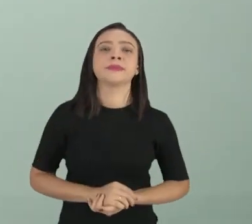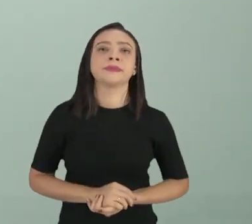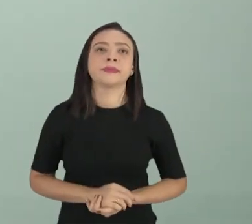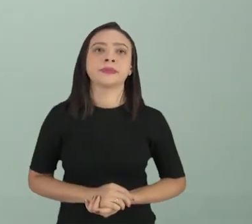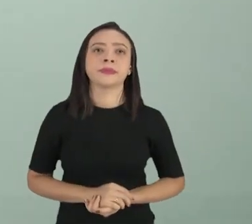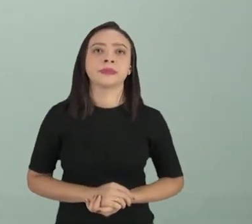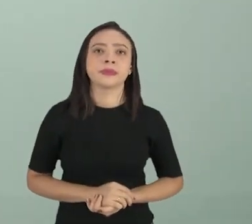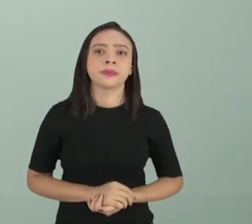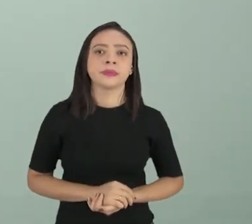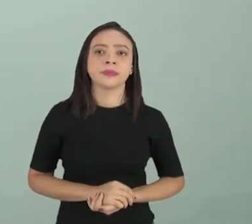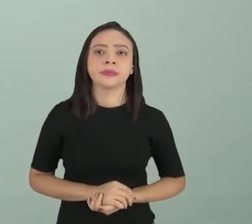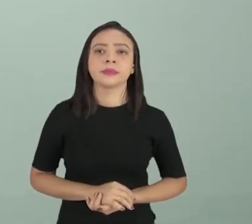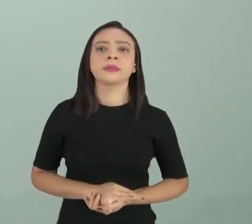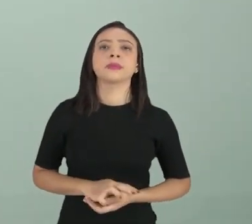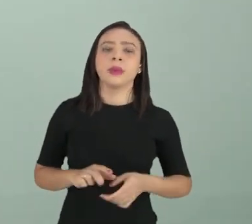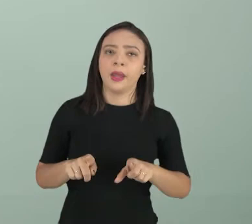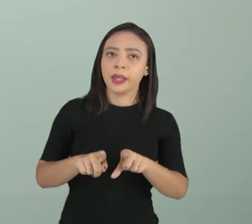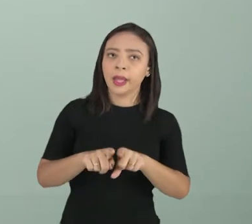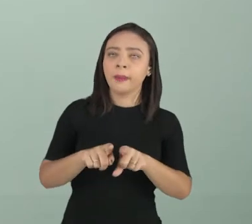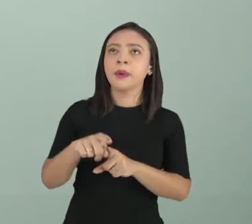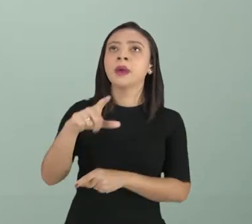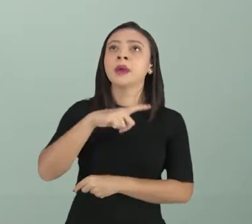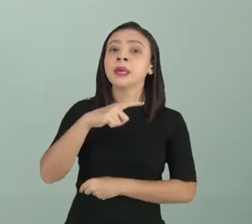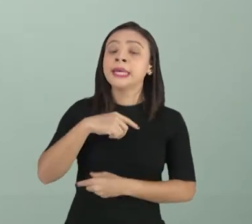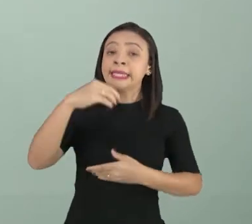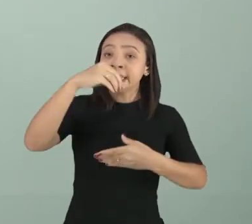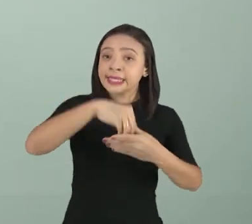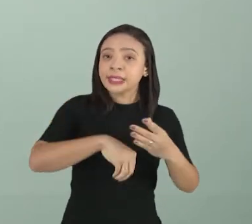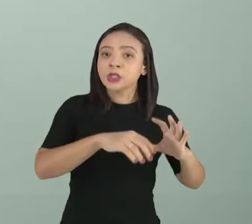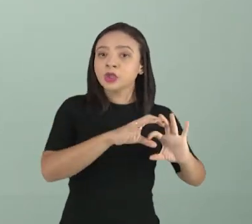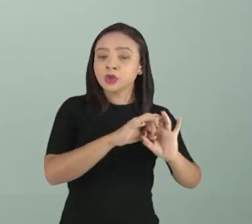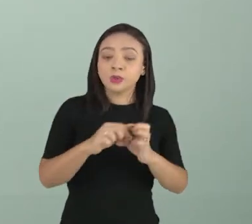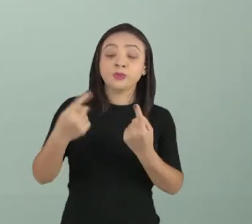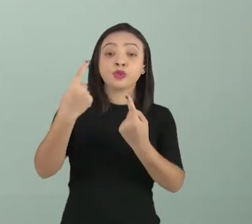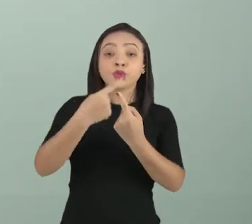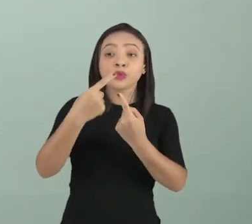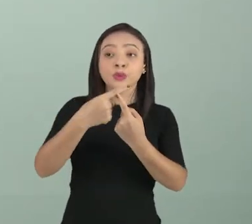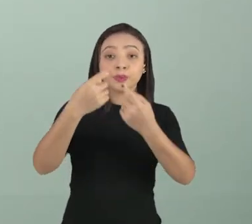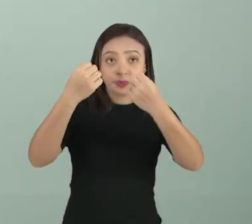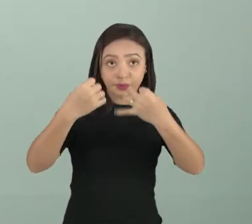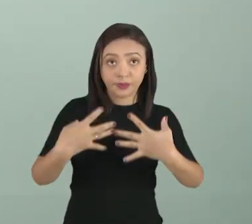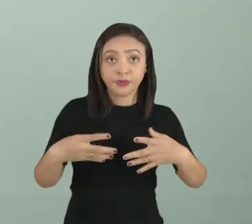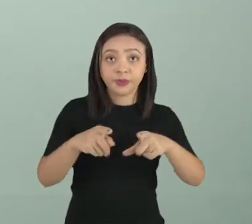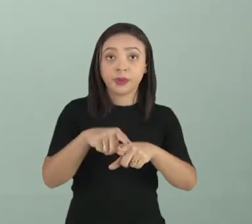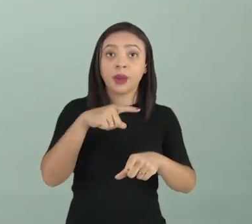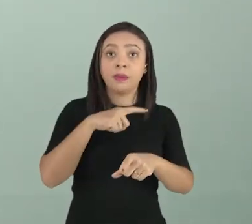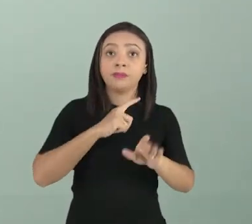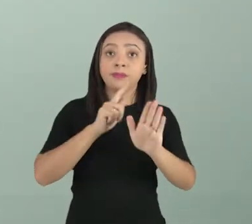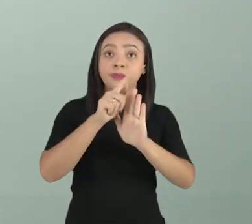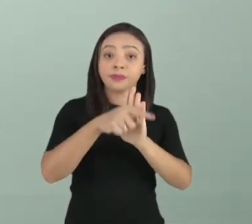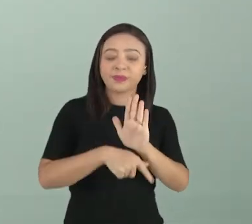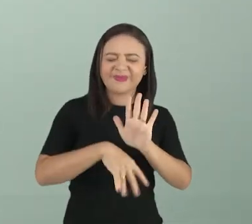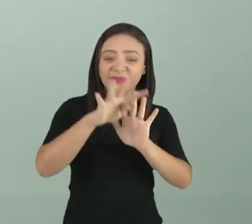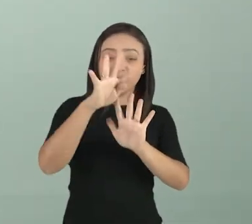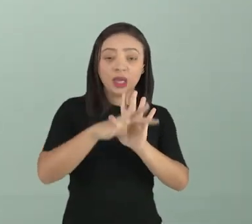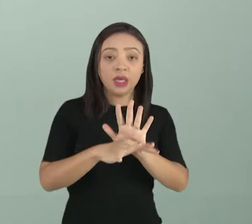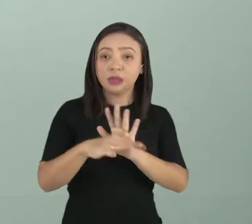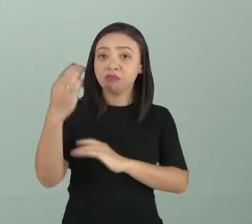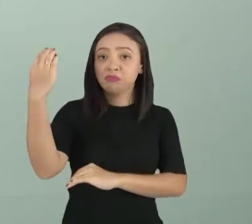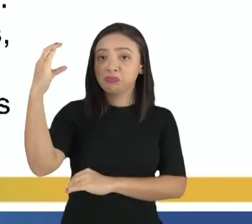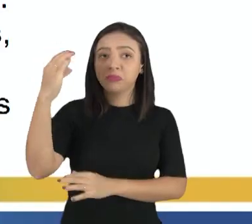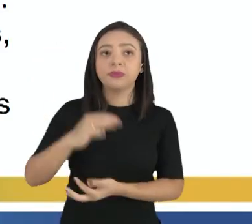explicativo nós vamos também ter dentro da tipologia explicativo gênero textual textos científicos